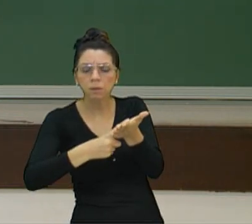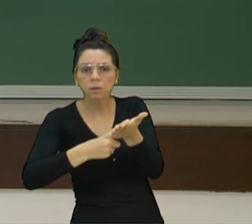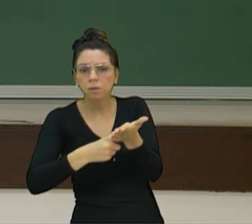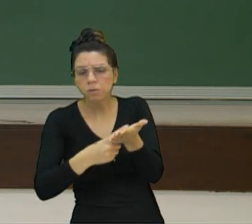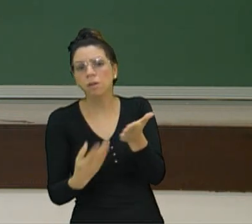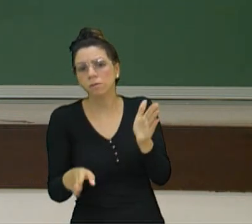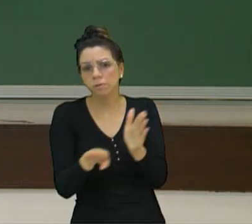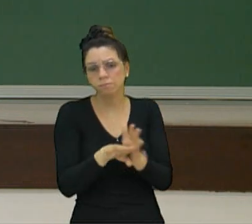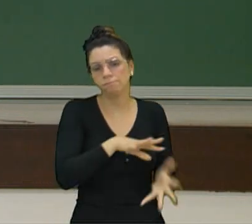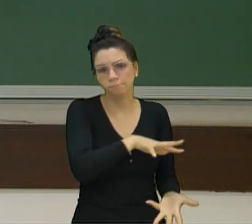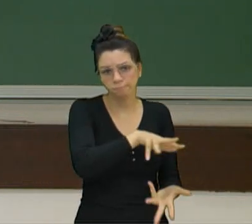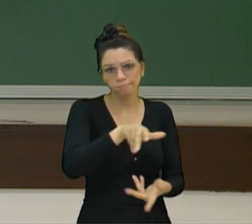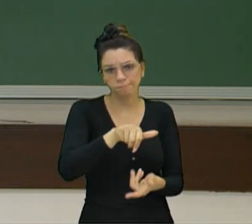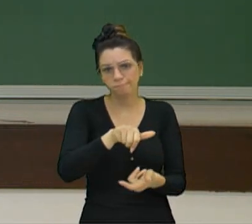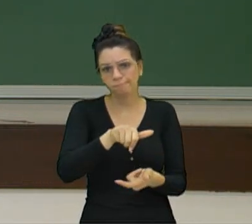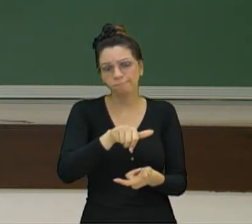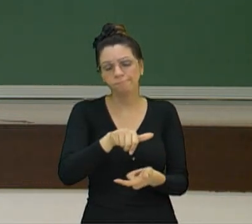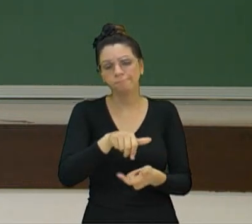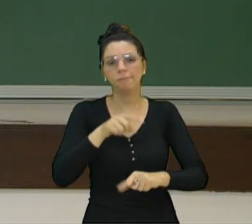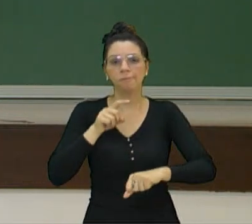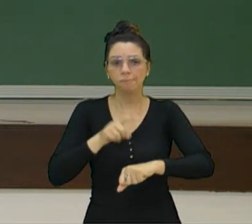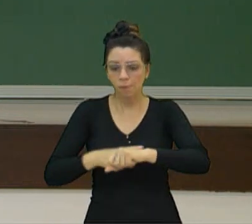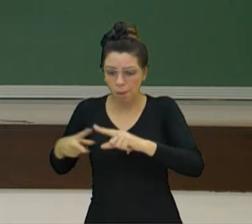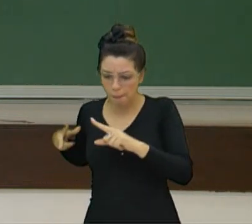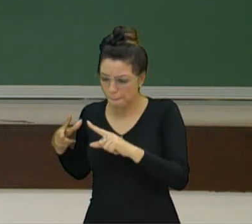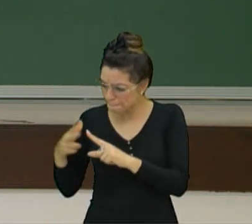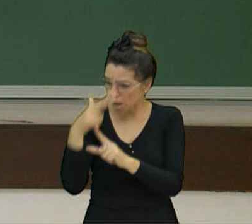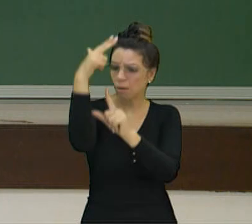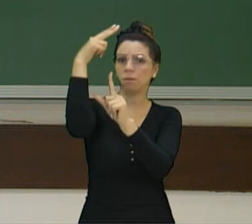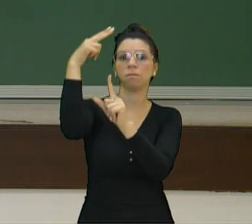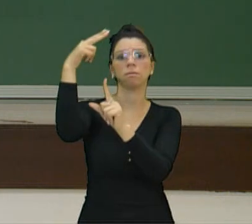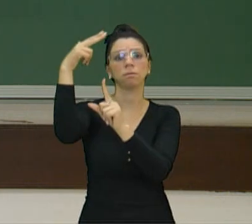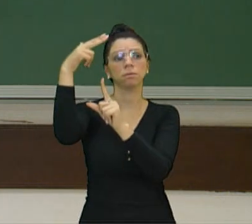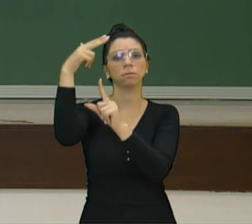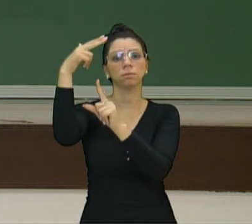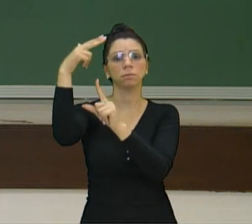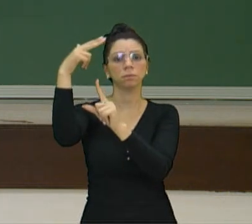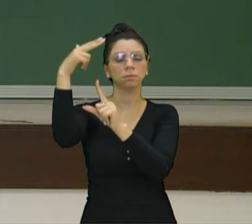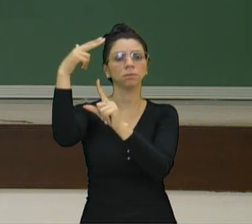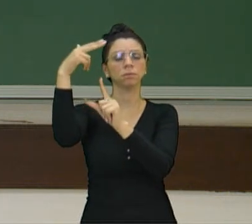tinha chegado à terra. Naquele momento ela cortou a corda,